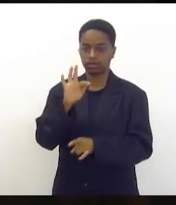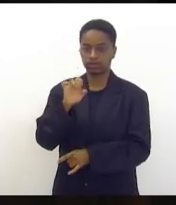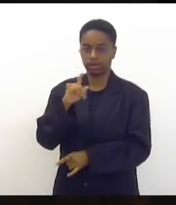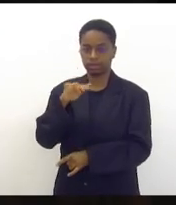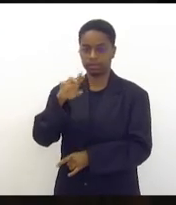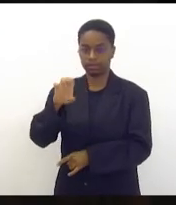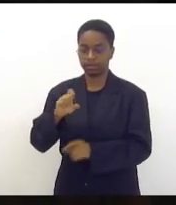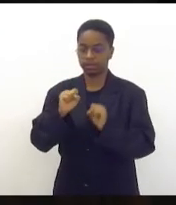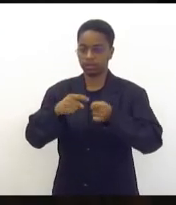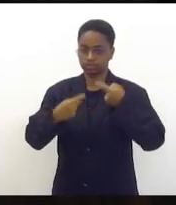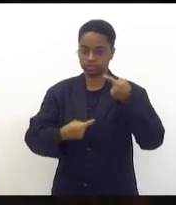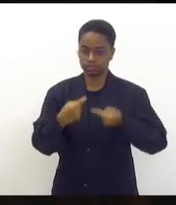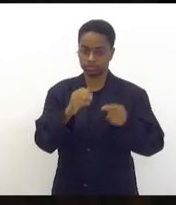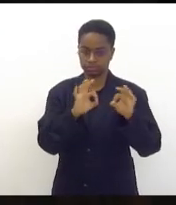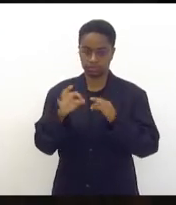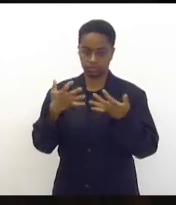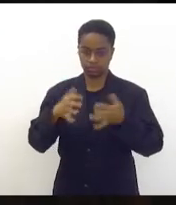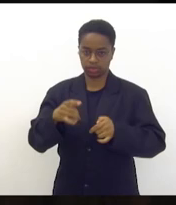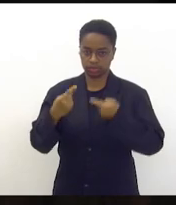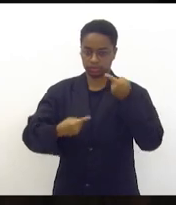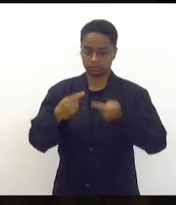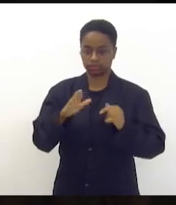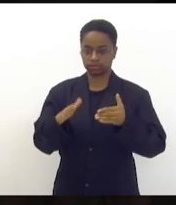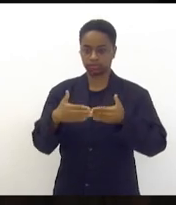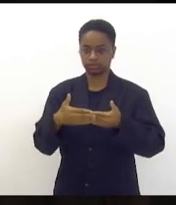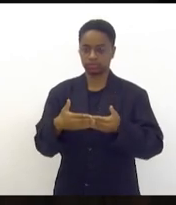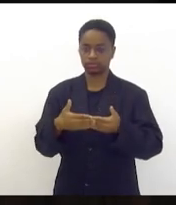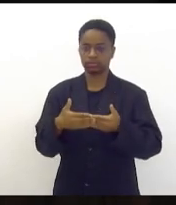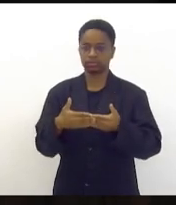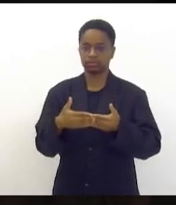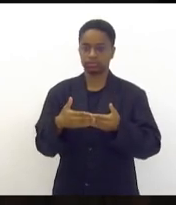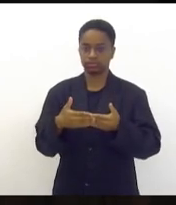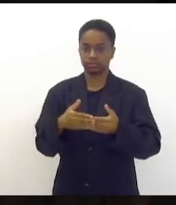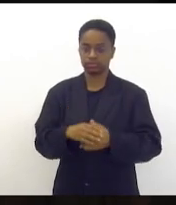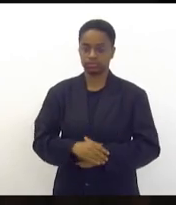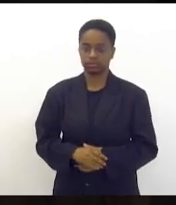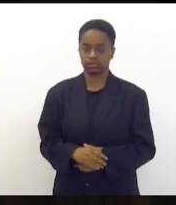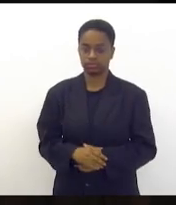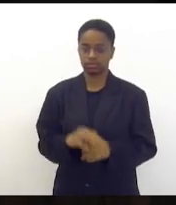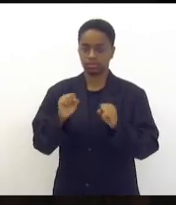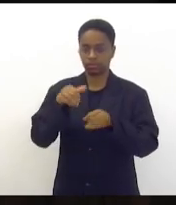discussão. Não havendo quem queira discutir, encerrada a discussão.